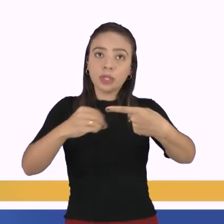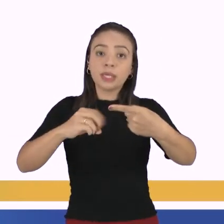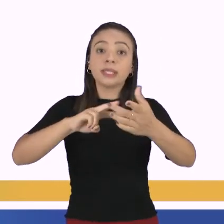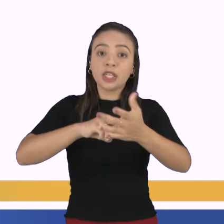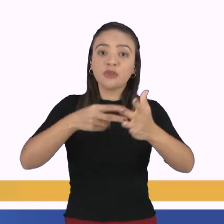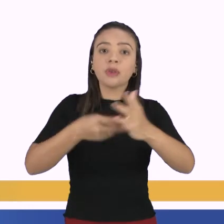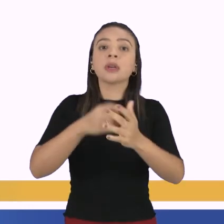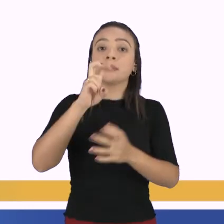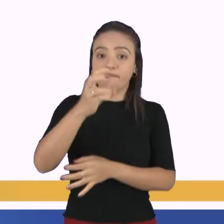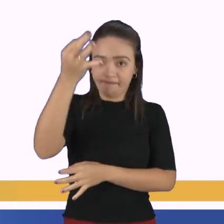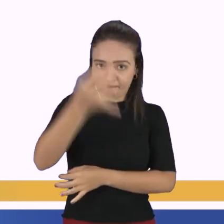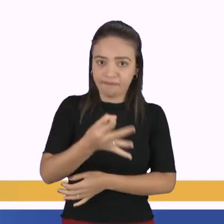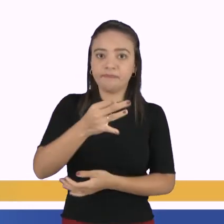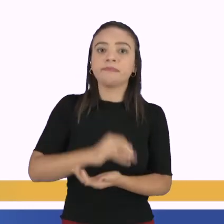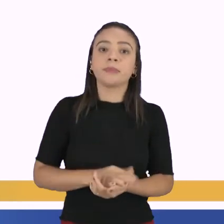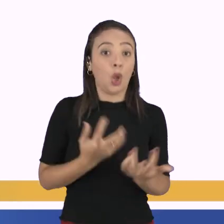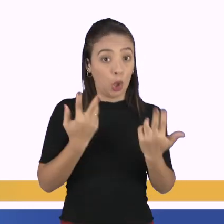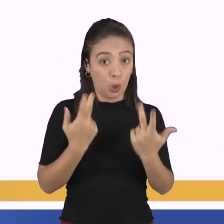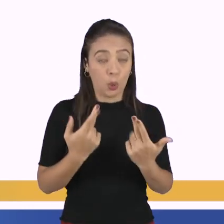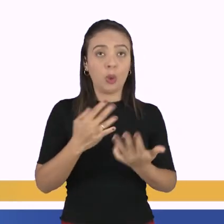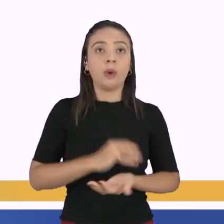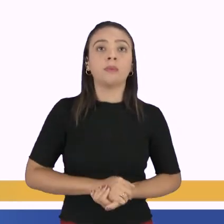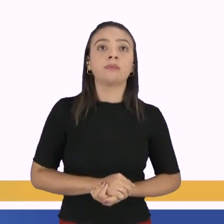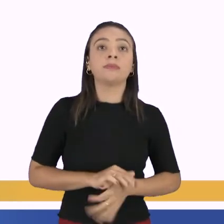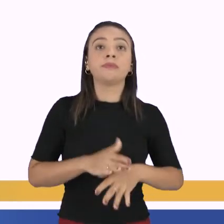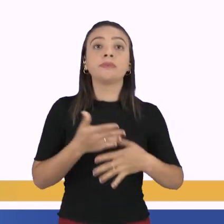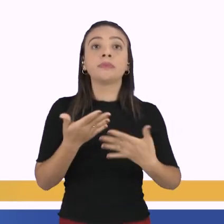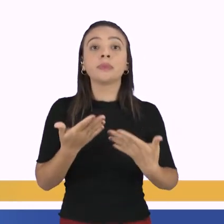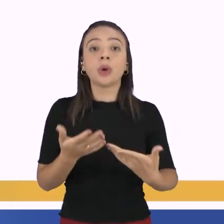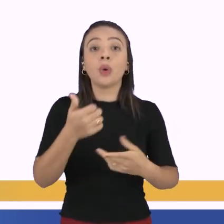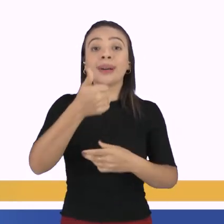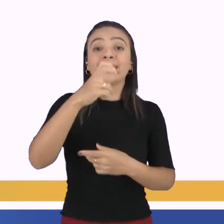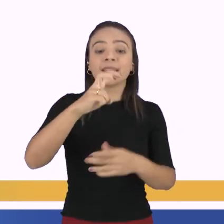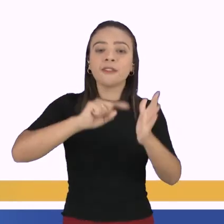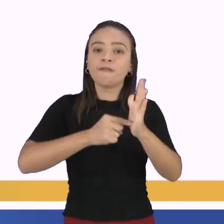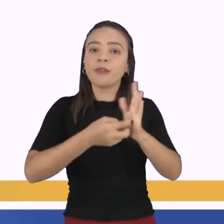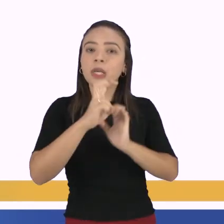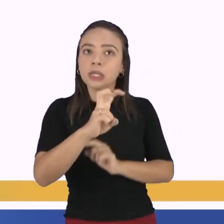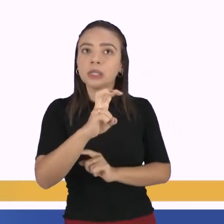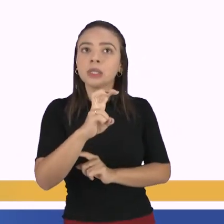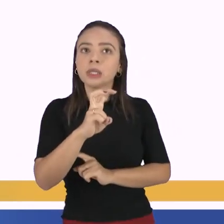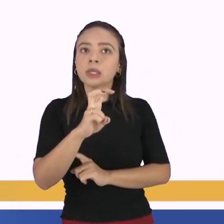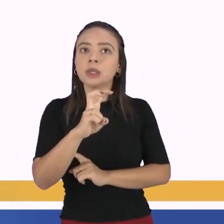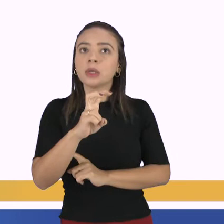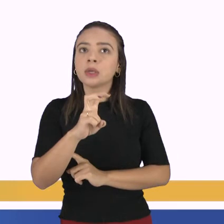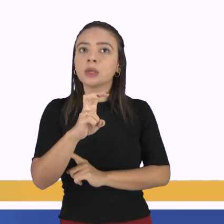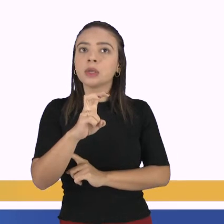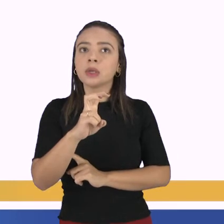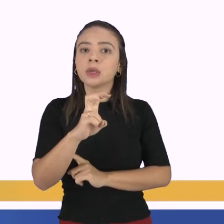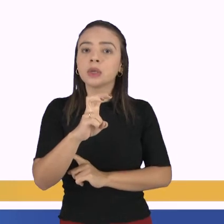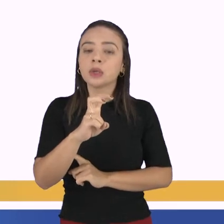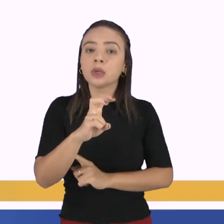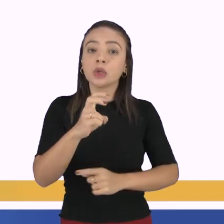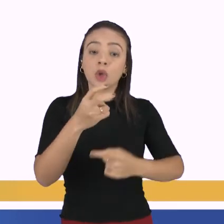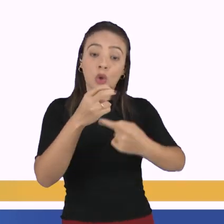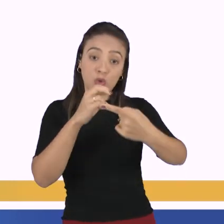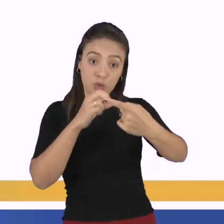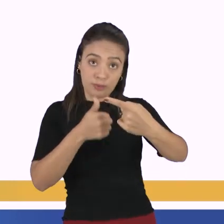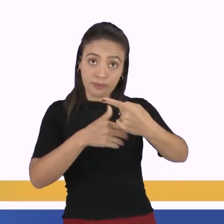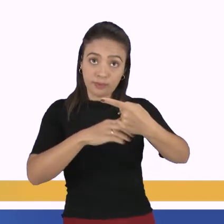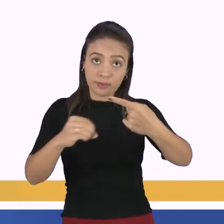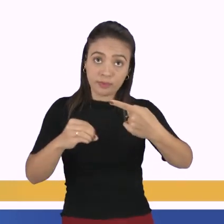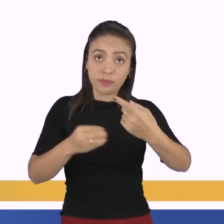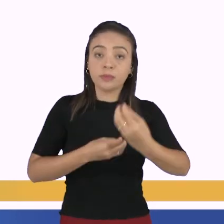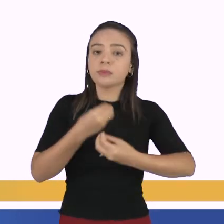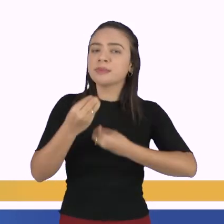que representa 5%. Então, 15 multiplicado por 5 sobre 100 é a mesma coisa, né? Que eu posso